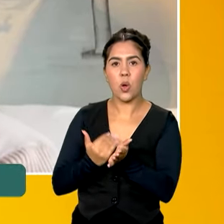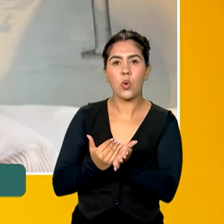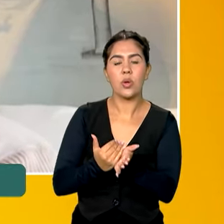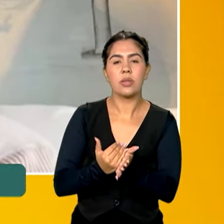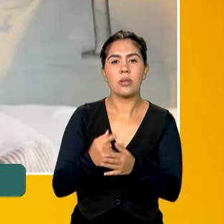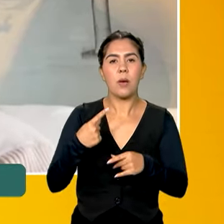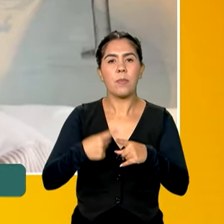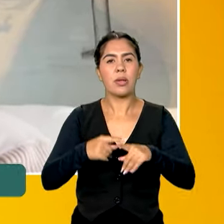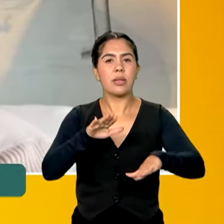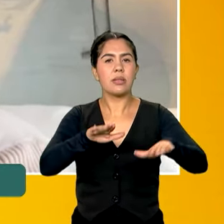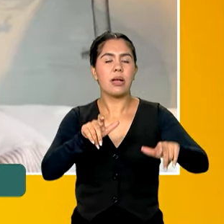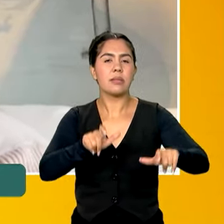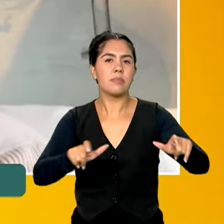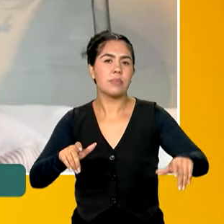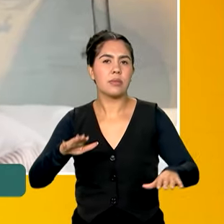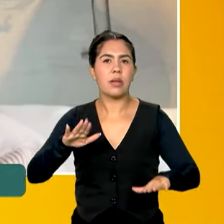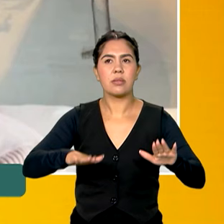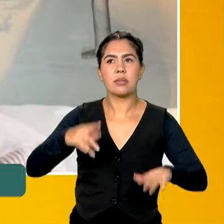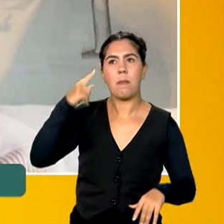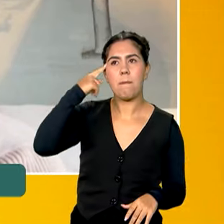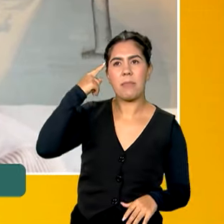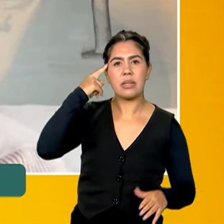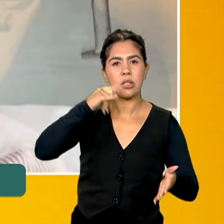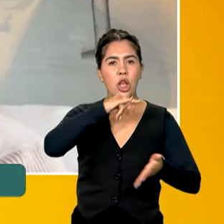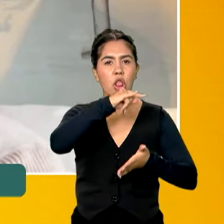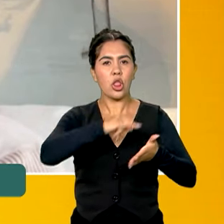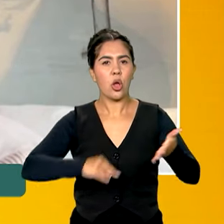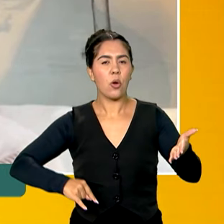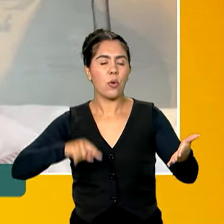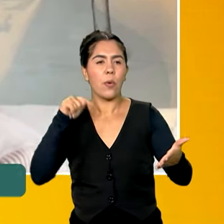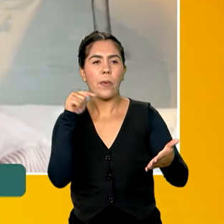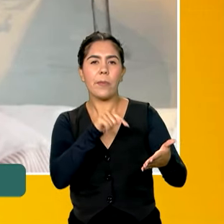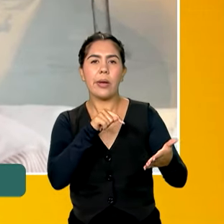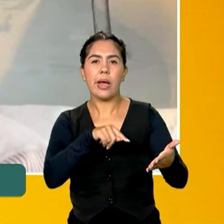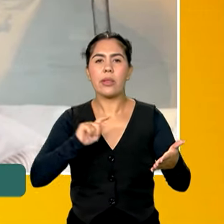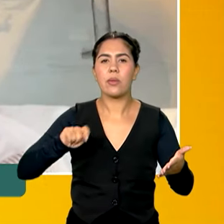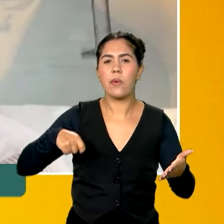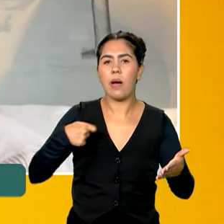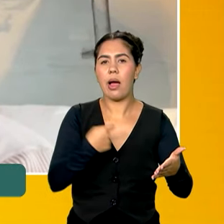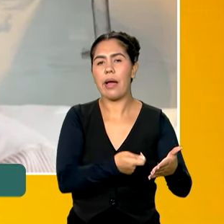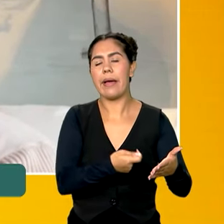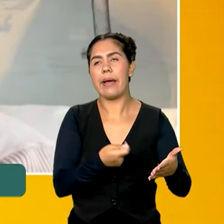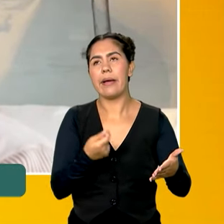de pensar esses documentos como uma espécie de...